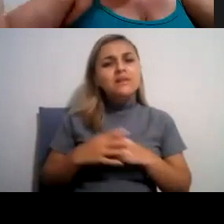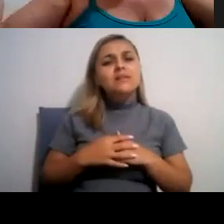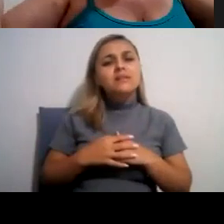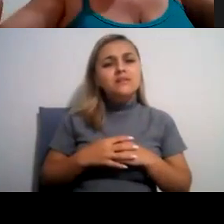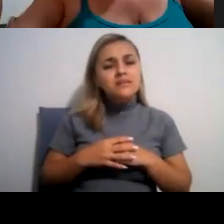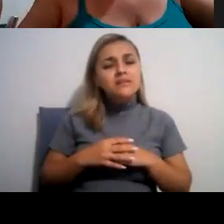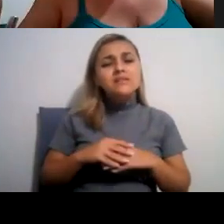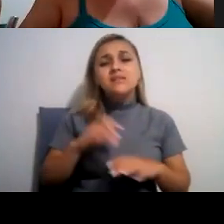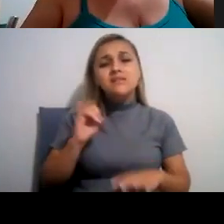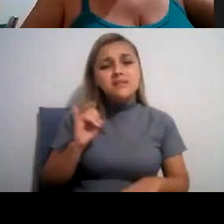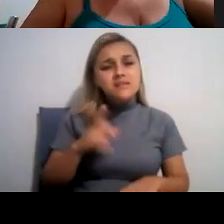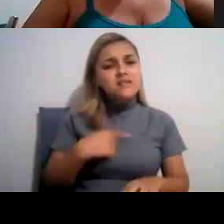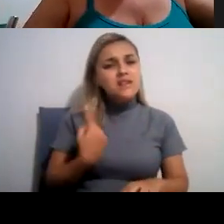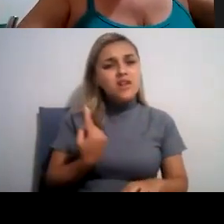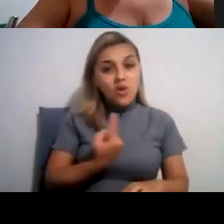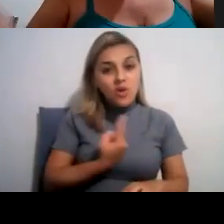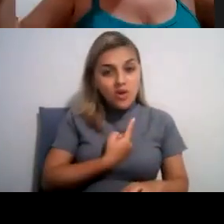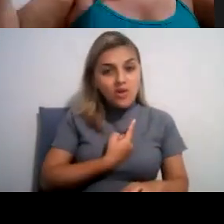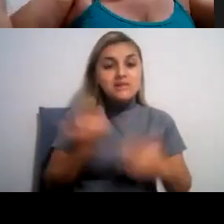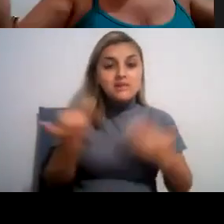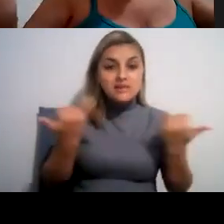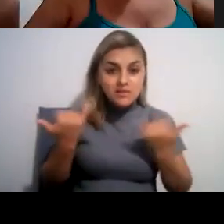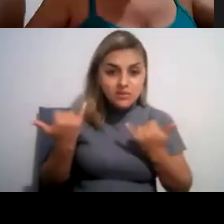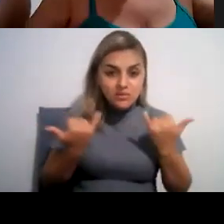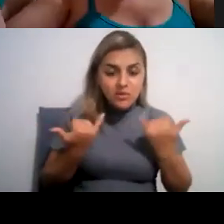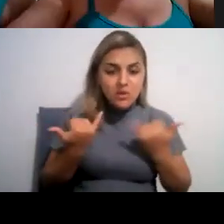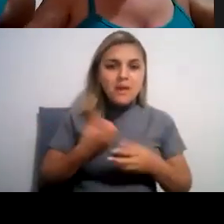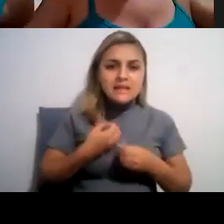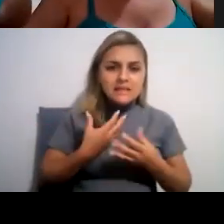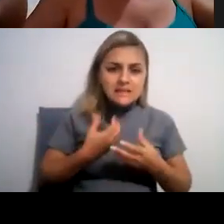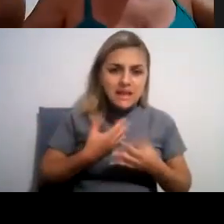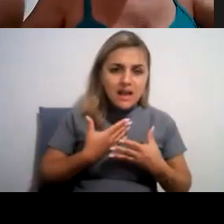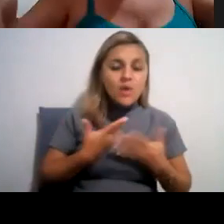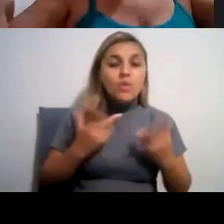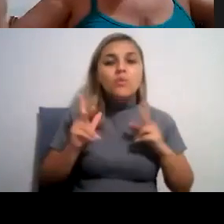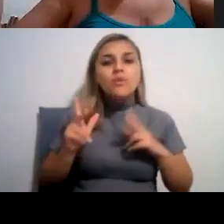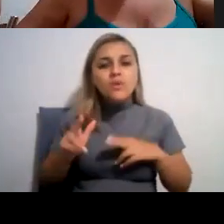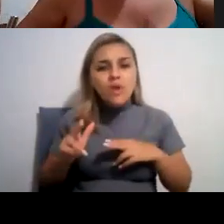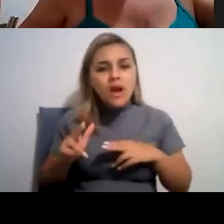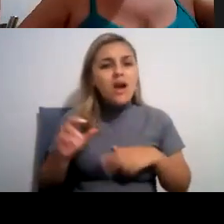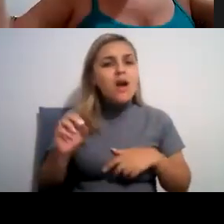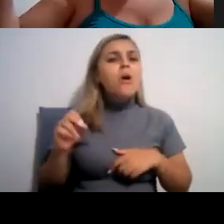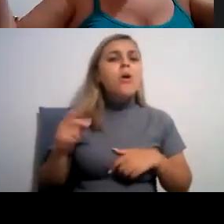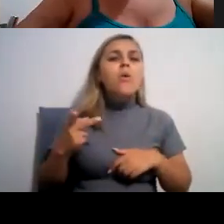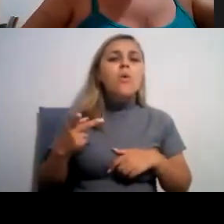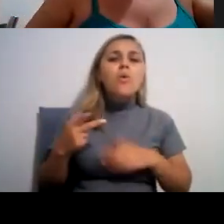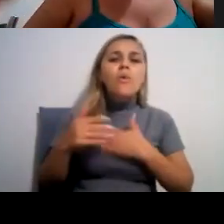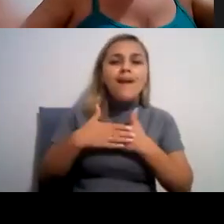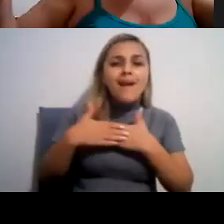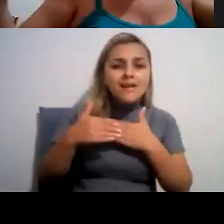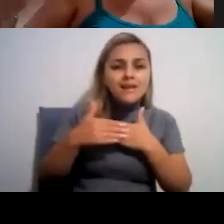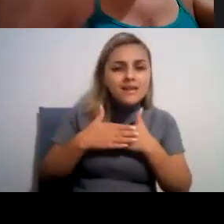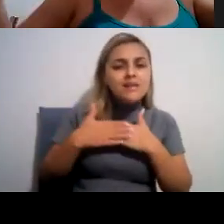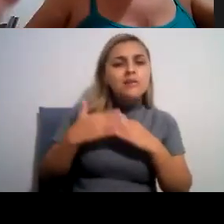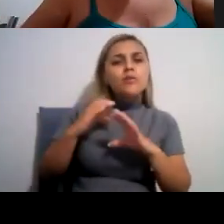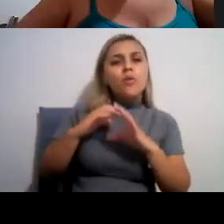se a gente tivesse as mesmas informações que o Dr. Fábio, ou como o Dr. Fábio falou, com carinho, com respeito,